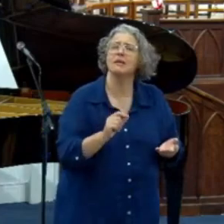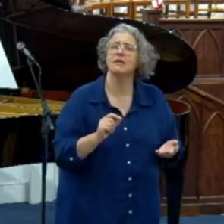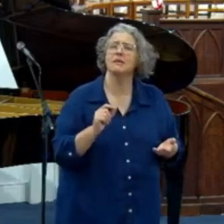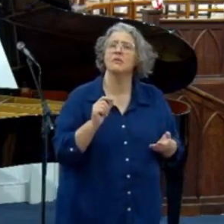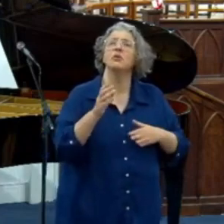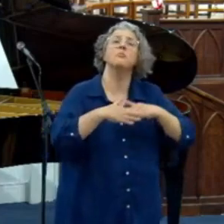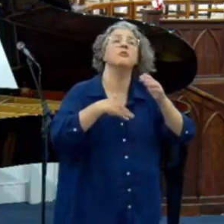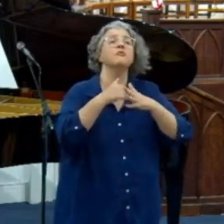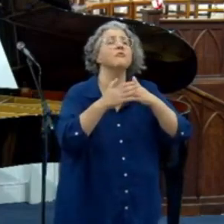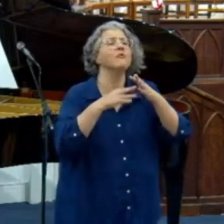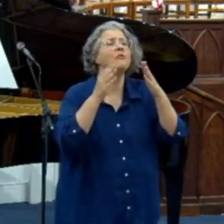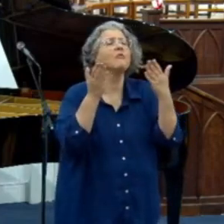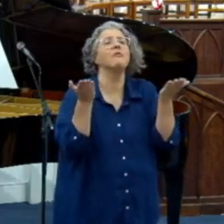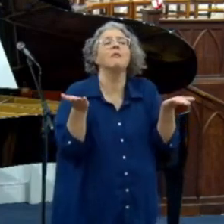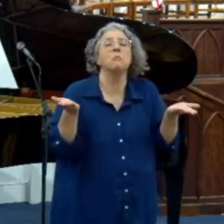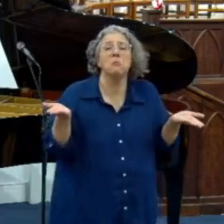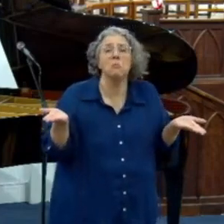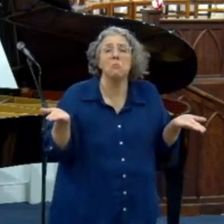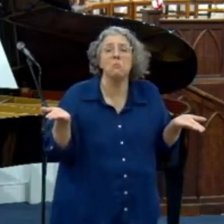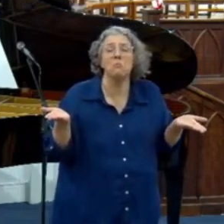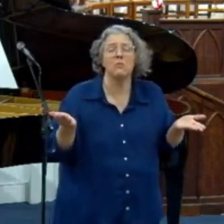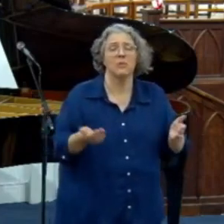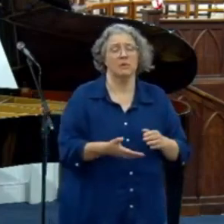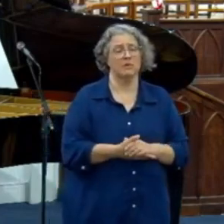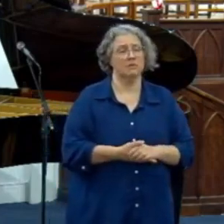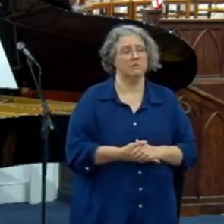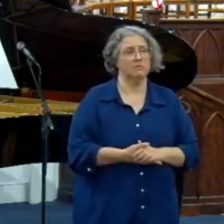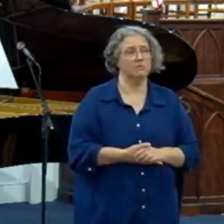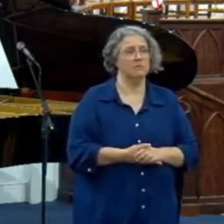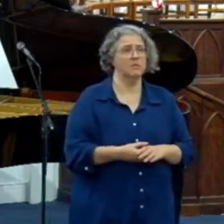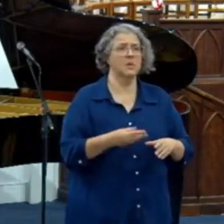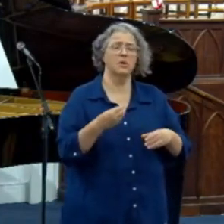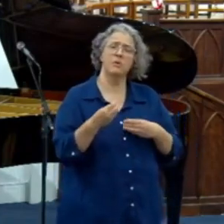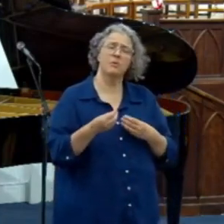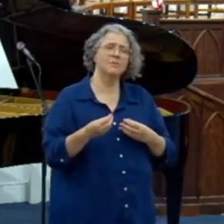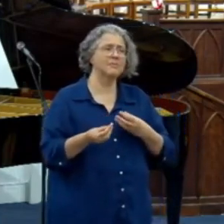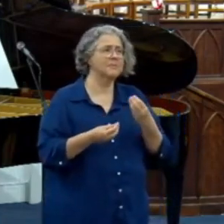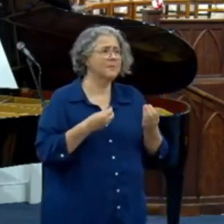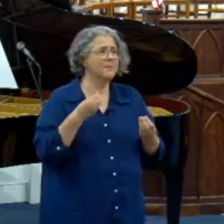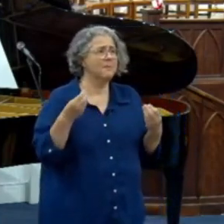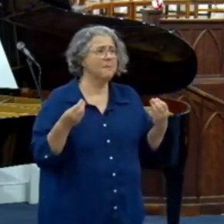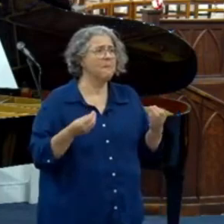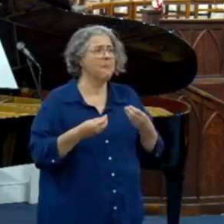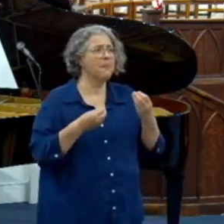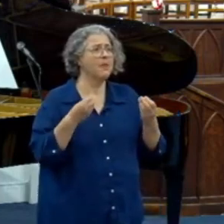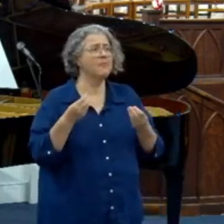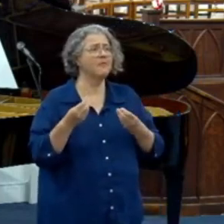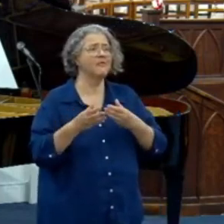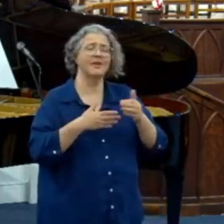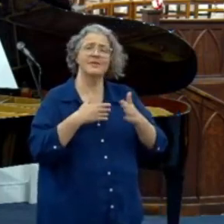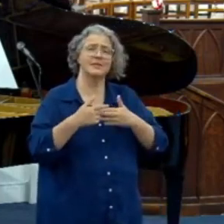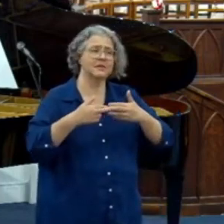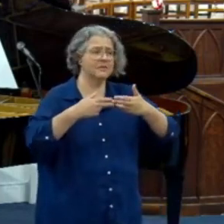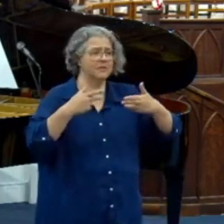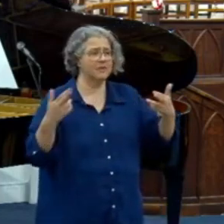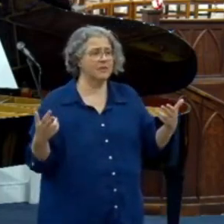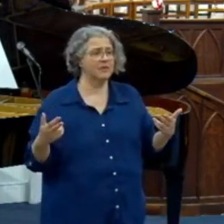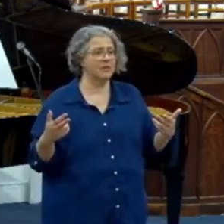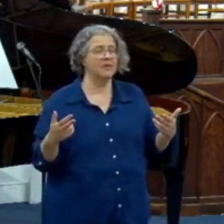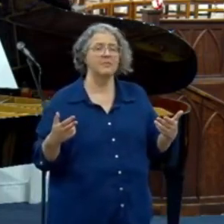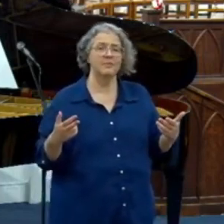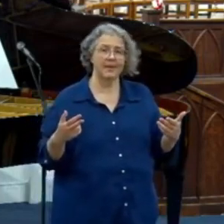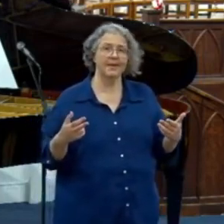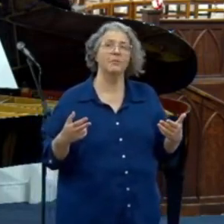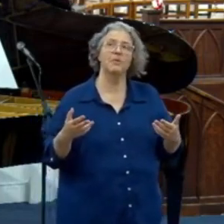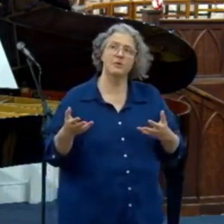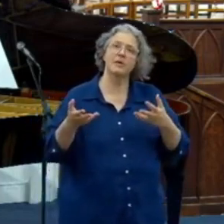posso fazer para isso? Como posso fazer alguma coisa para que eu tenha o